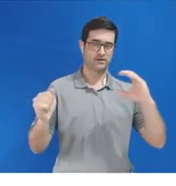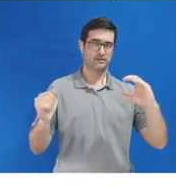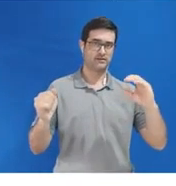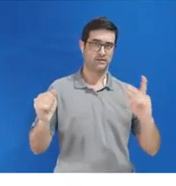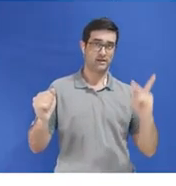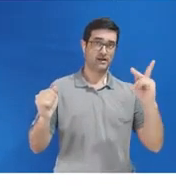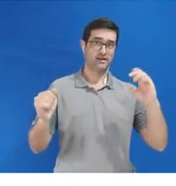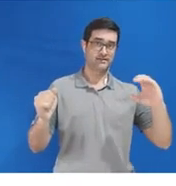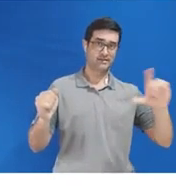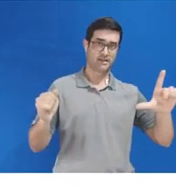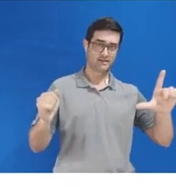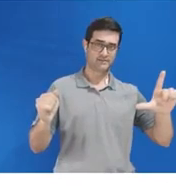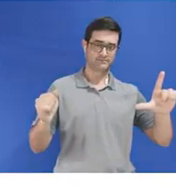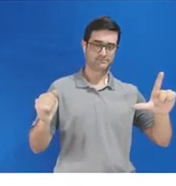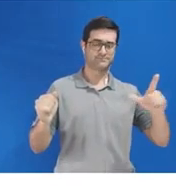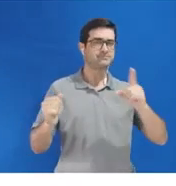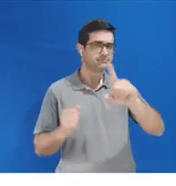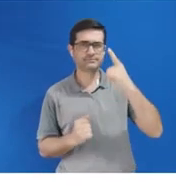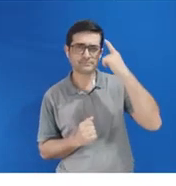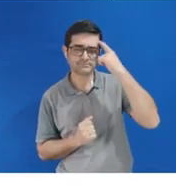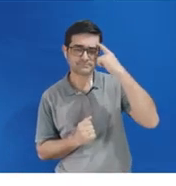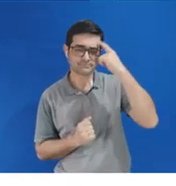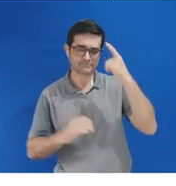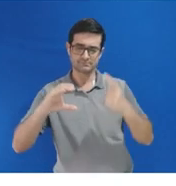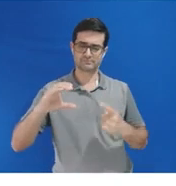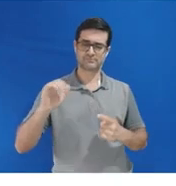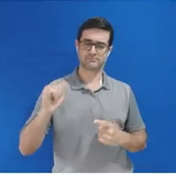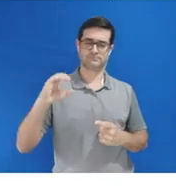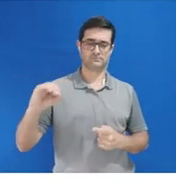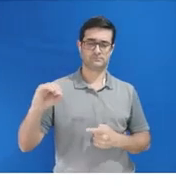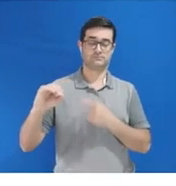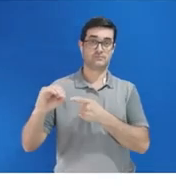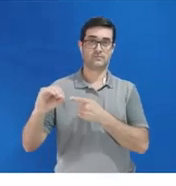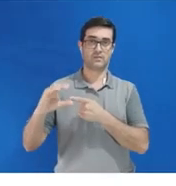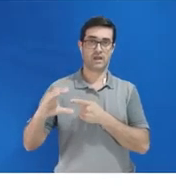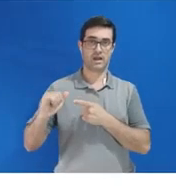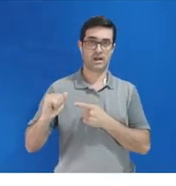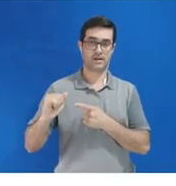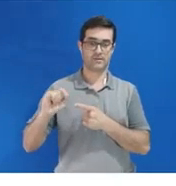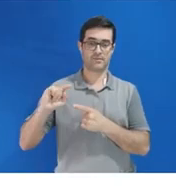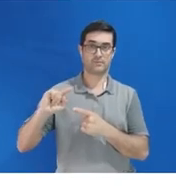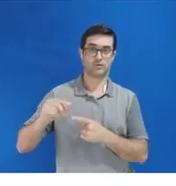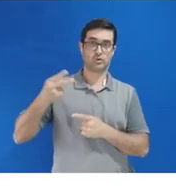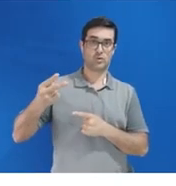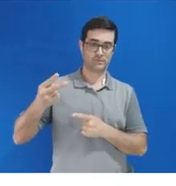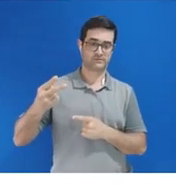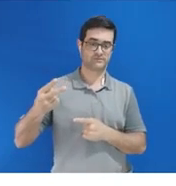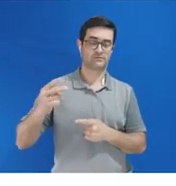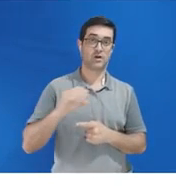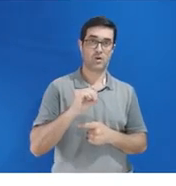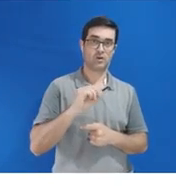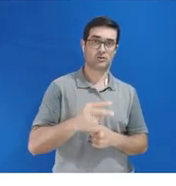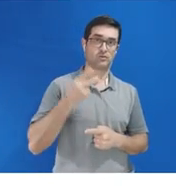e cloreto de potássio. Vamos pensar no cálcio e no óxido. Eu tenho um cátion bivalente, um